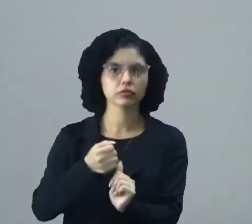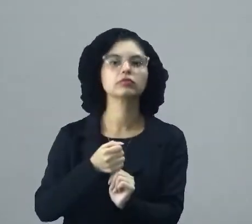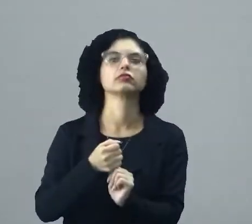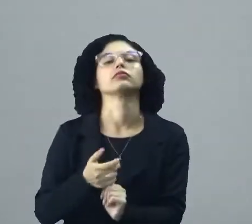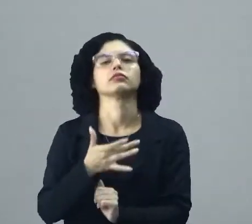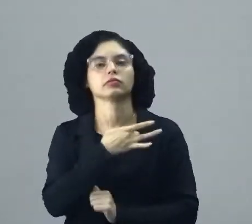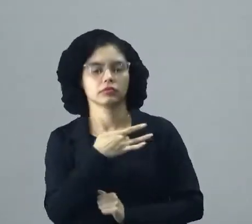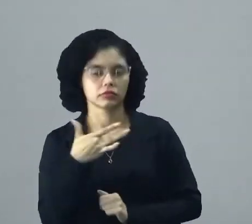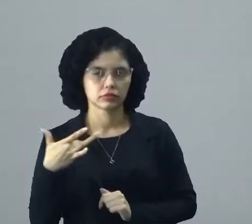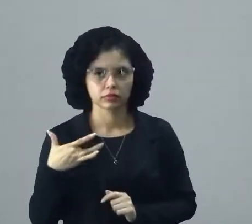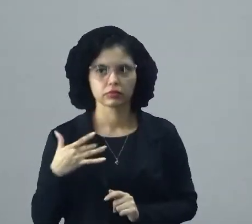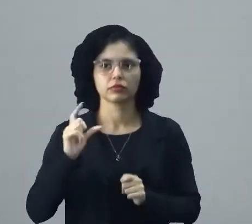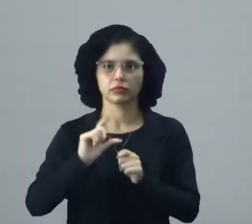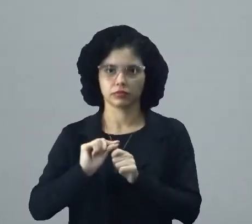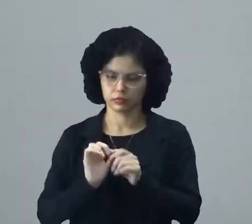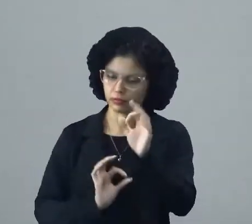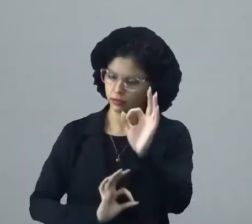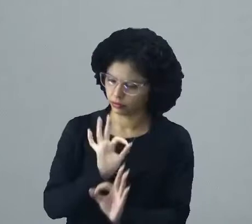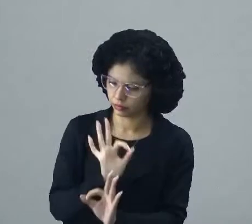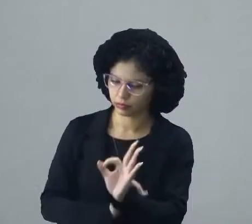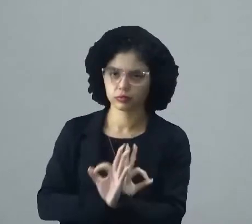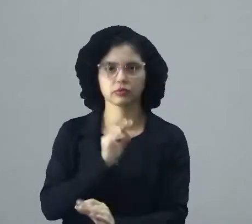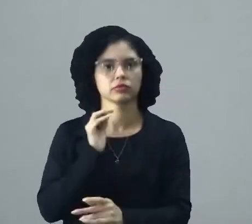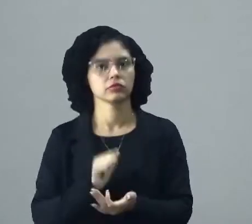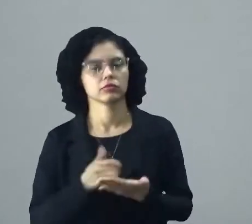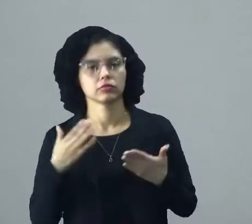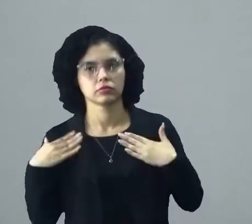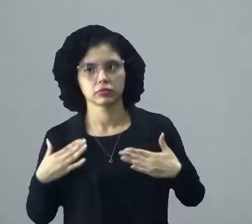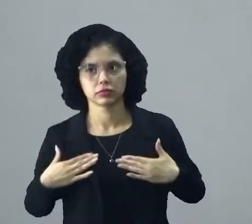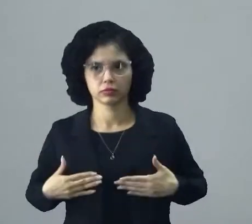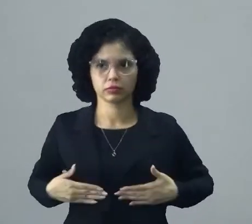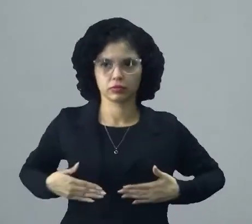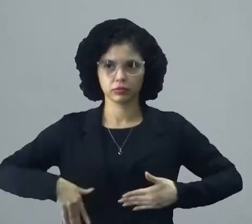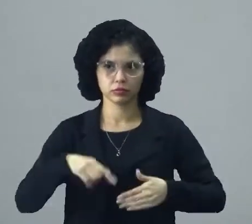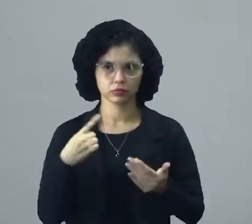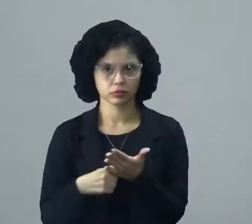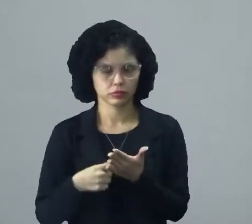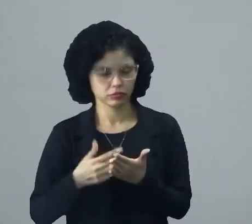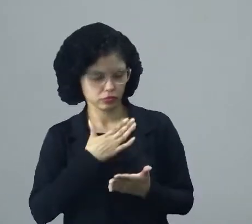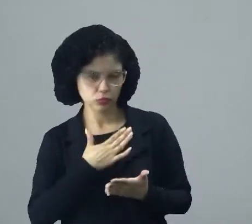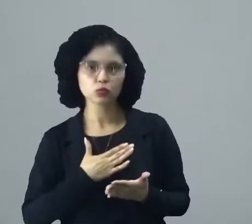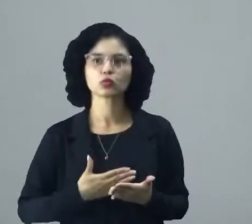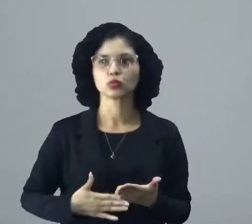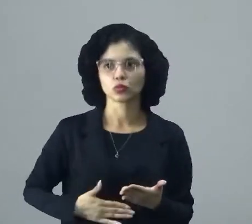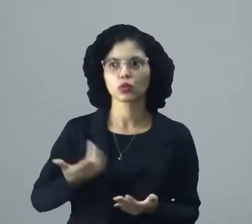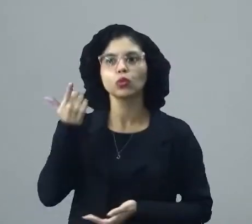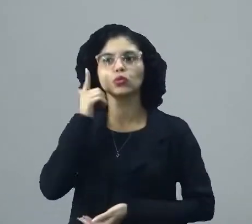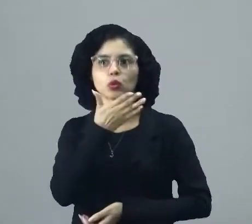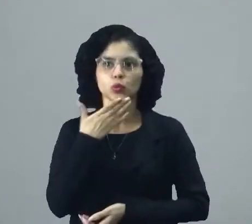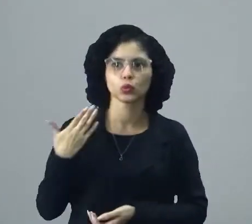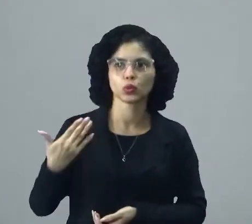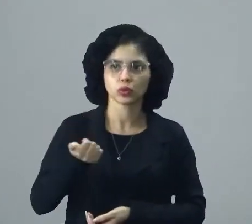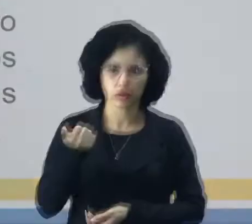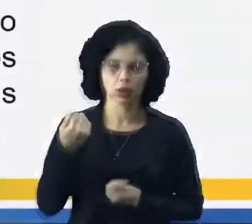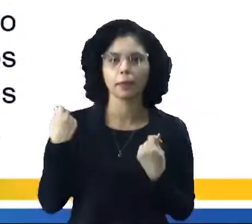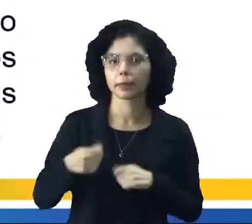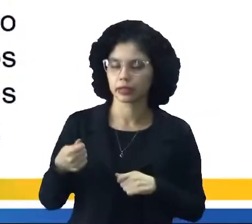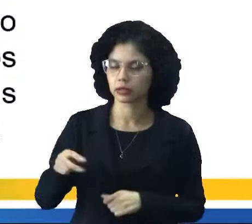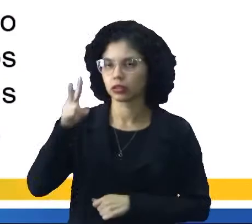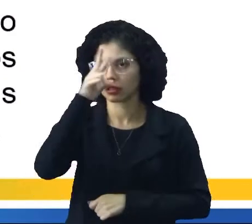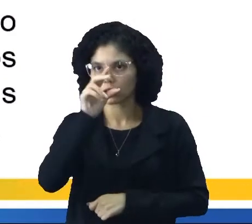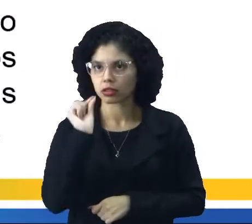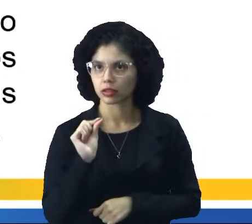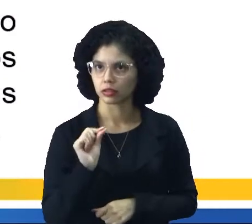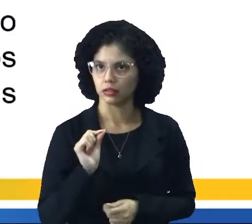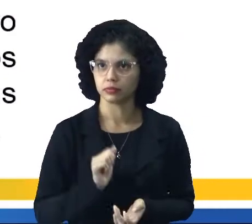de que saúde vai ser esse preparo em que no caso do condicionamento físico, a gente consegue ir aprimorando. Para isso, a gente tem que